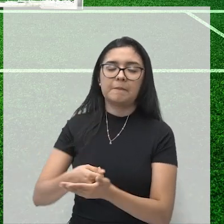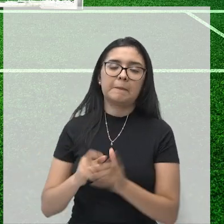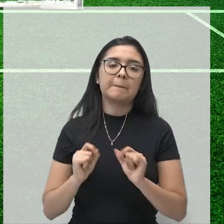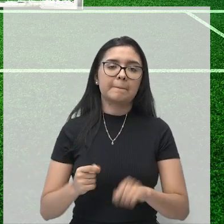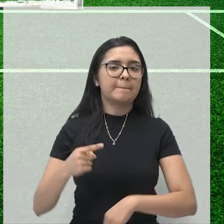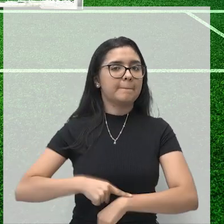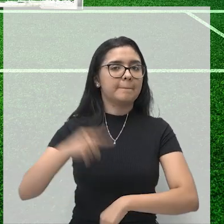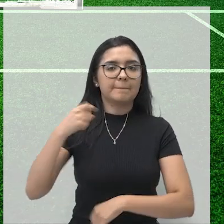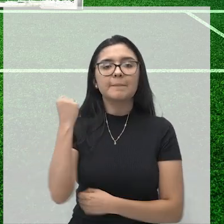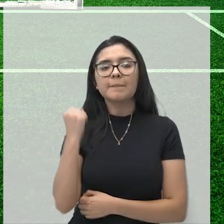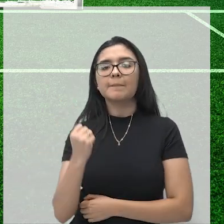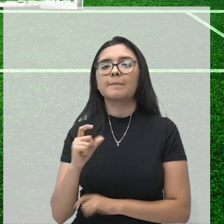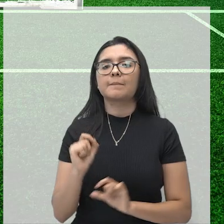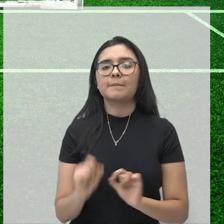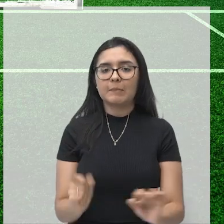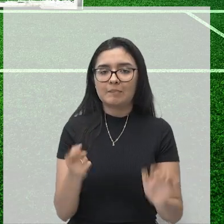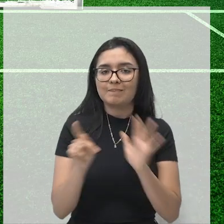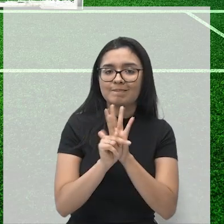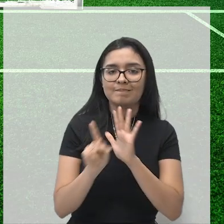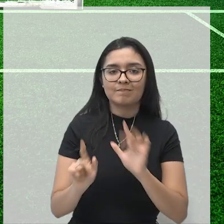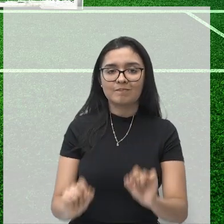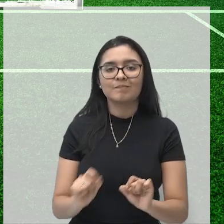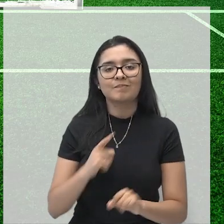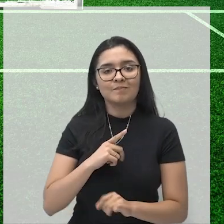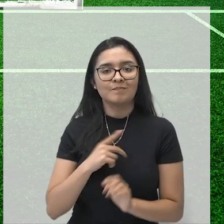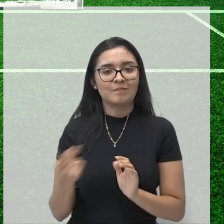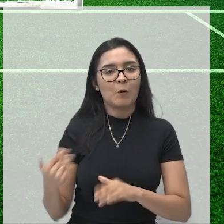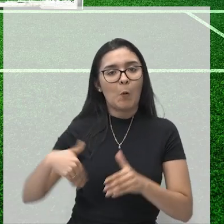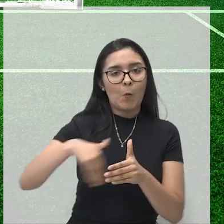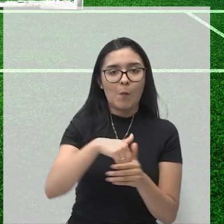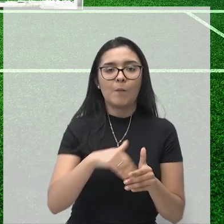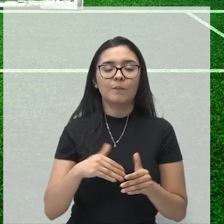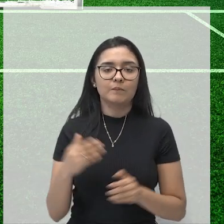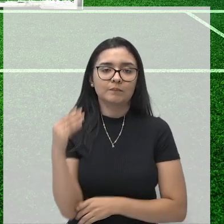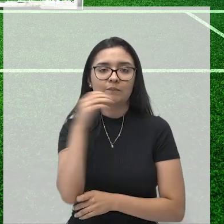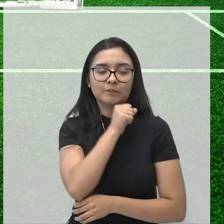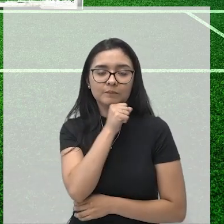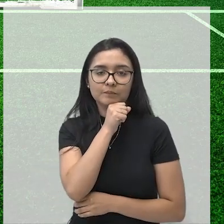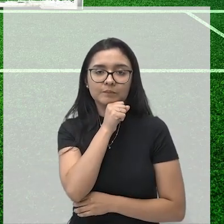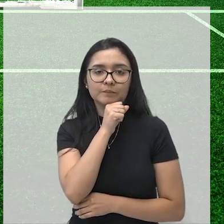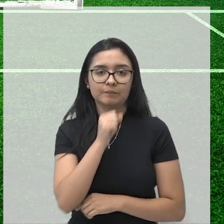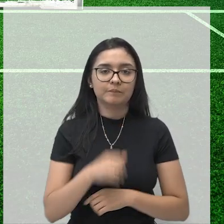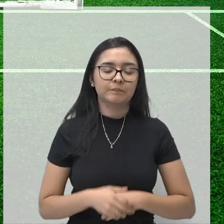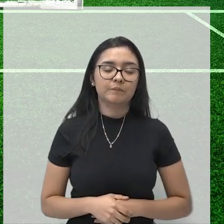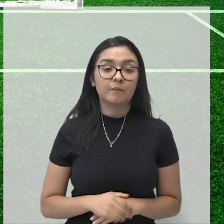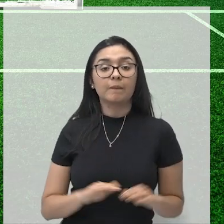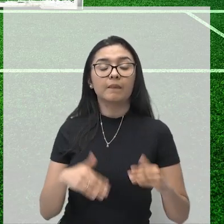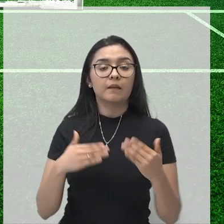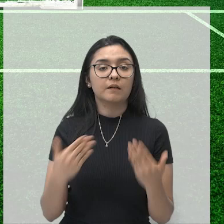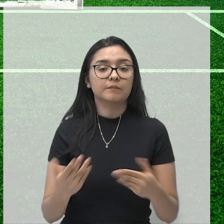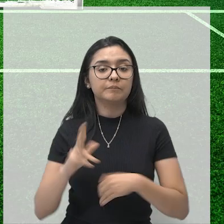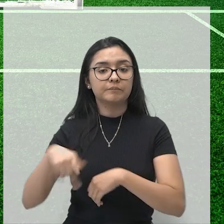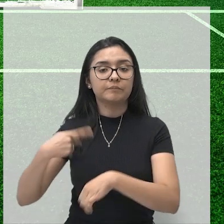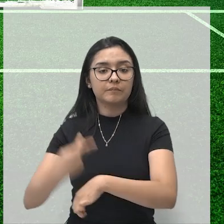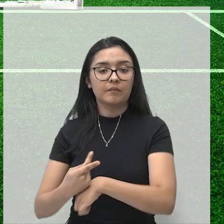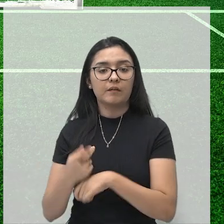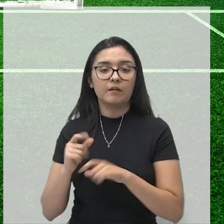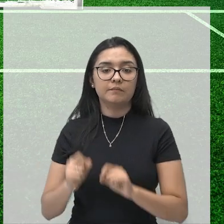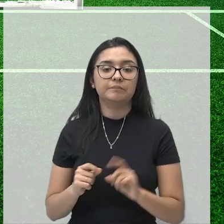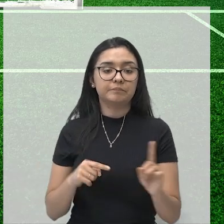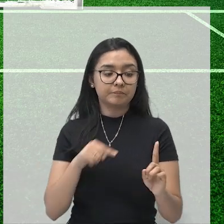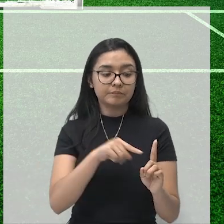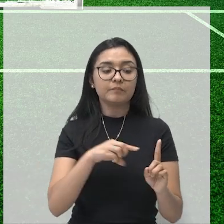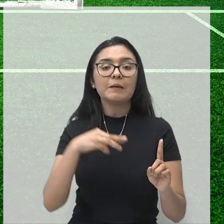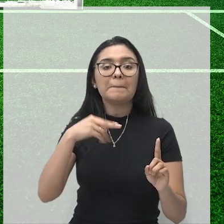em questão de segundos que ele passa para dar o passe à Maria, né? E, em seguida,